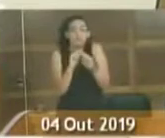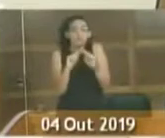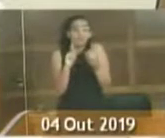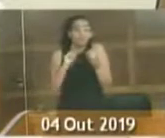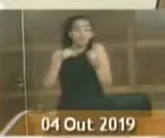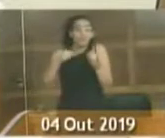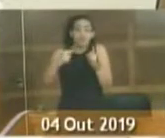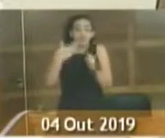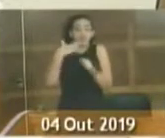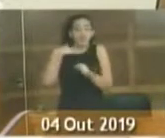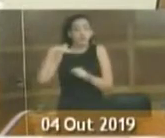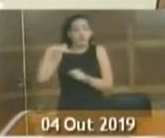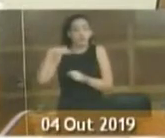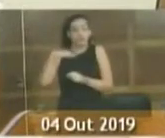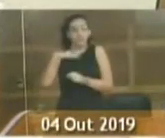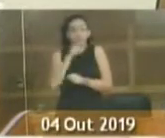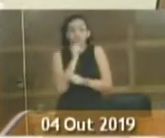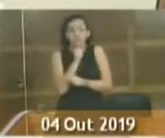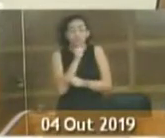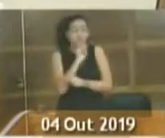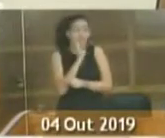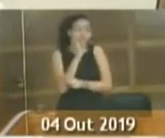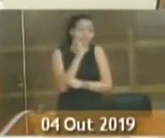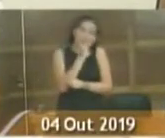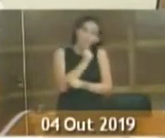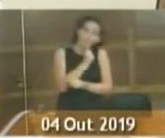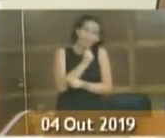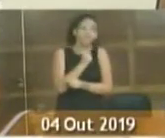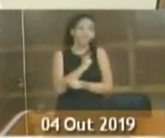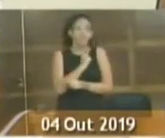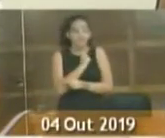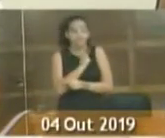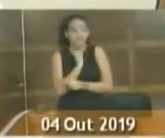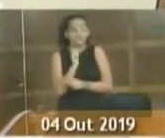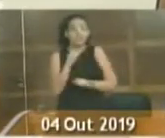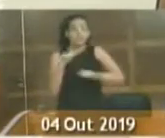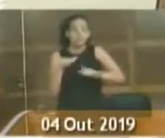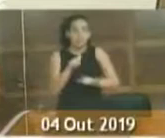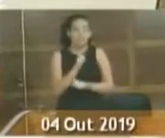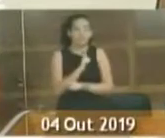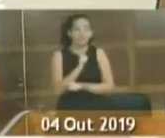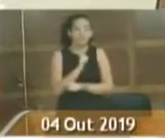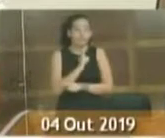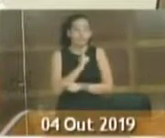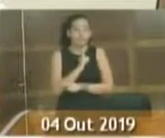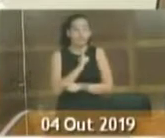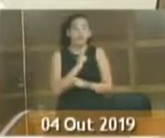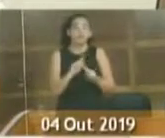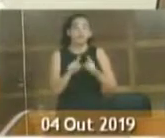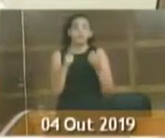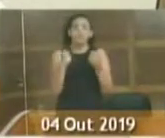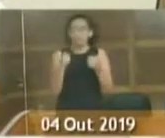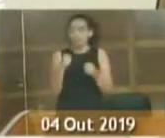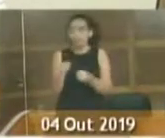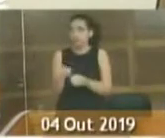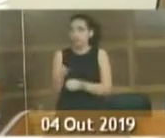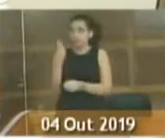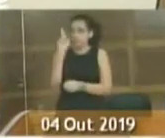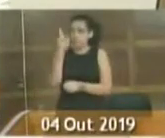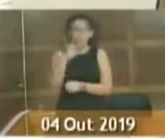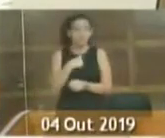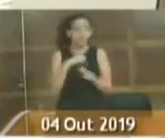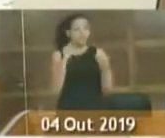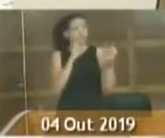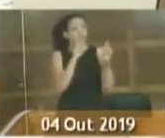fiquem tão lindos assim, e dão trabalho e tem os custos, mas nós temos que ser responsáveis. E eu fico